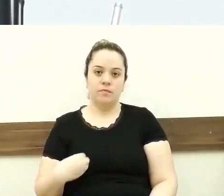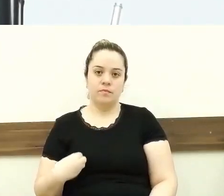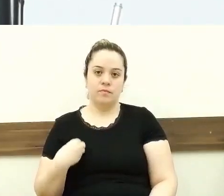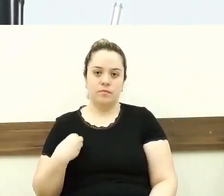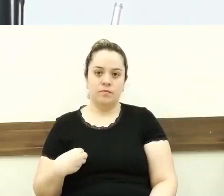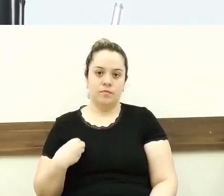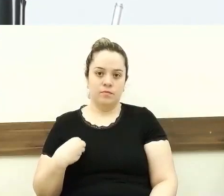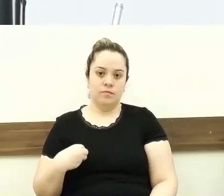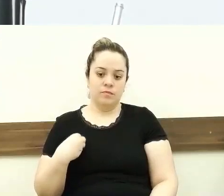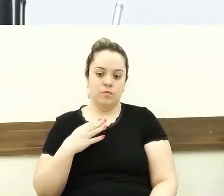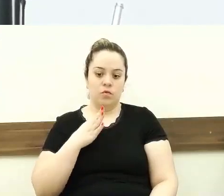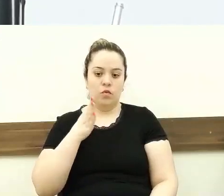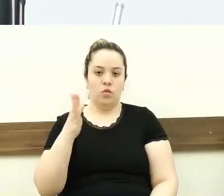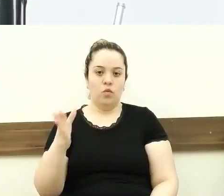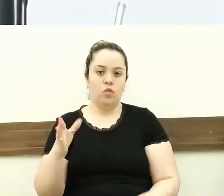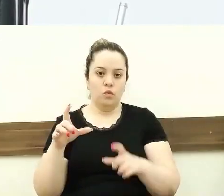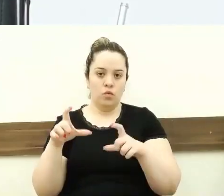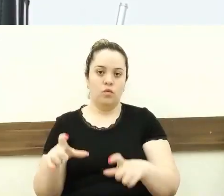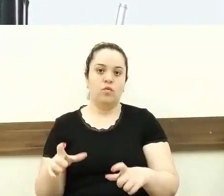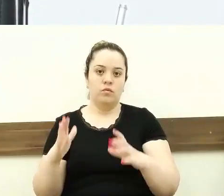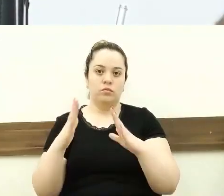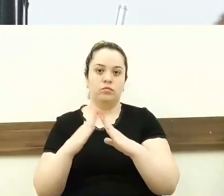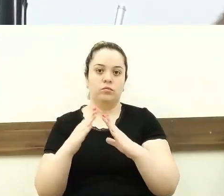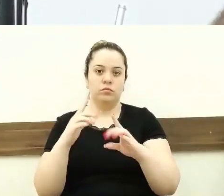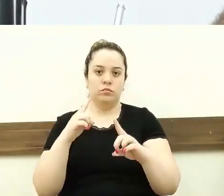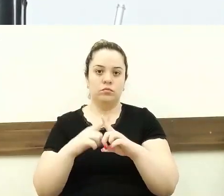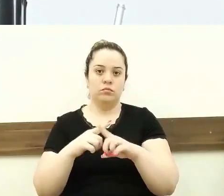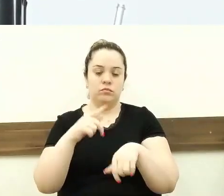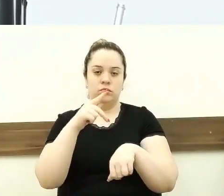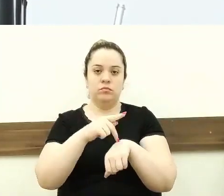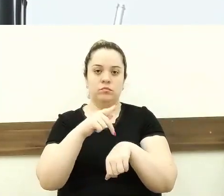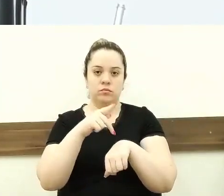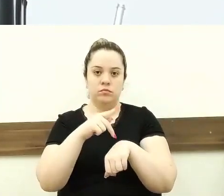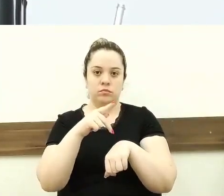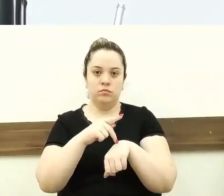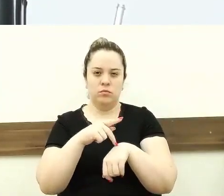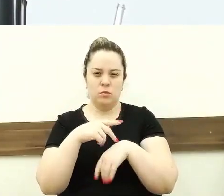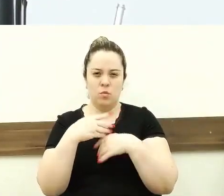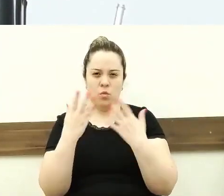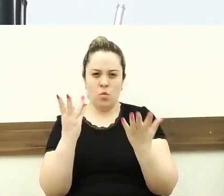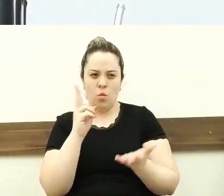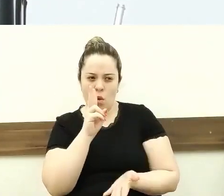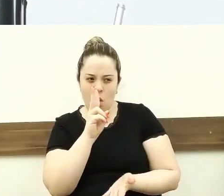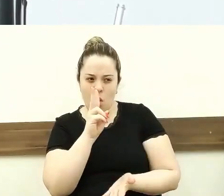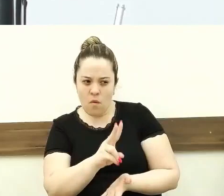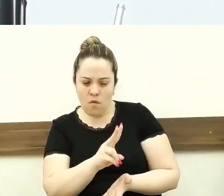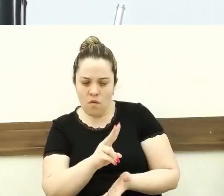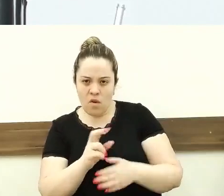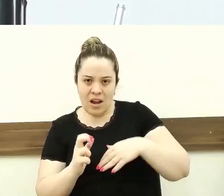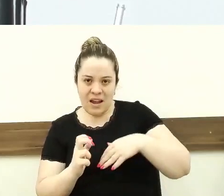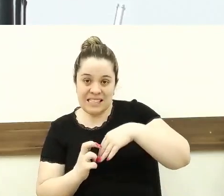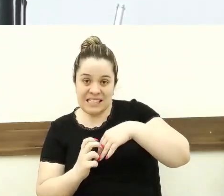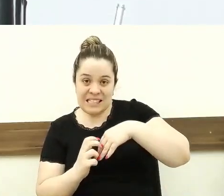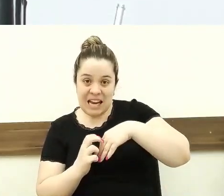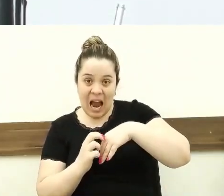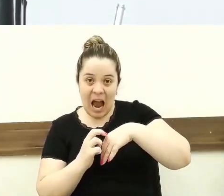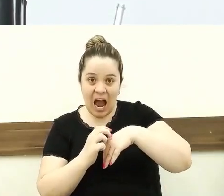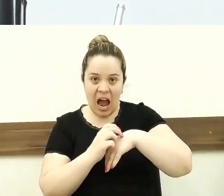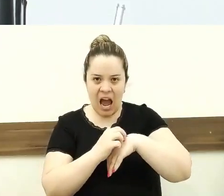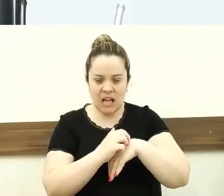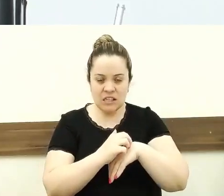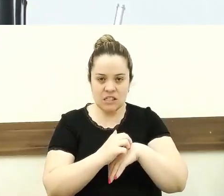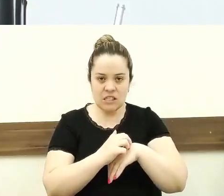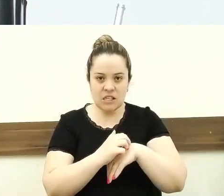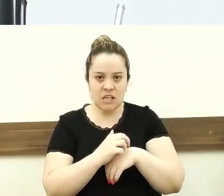especificamente na Igrejinha de Pedra. Quando eu vi as escadas da igrejinha, que não pode ser patrimônio tombado, porque